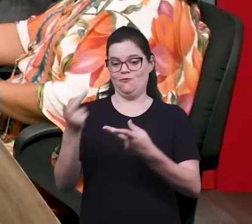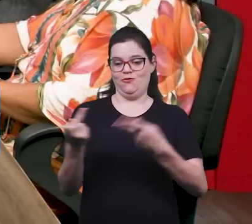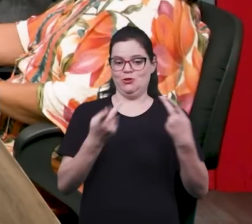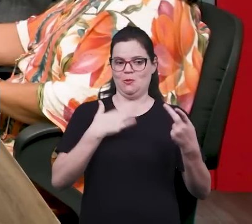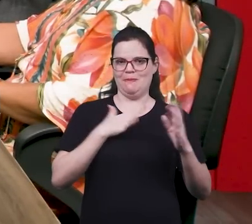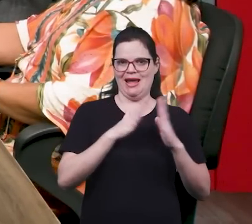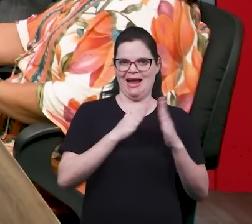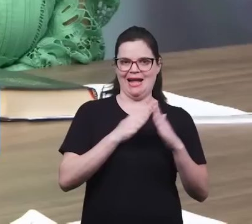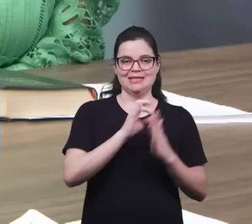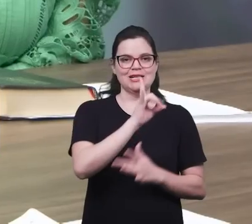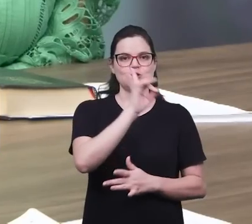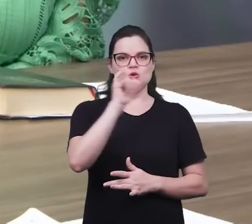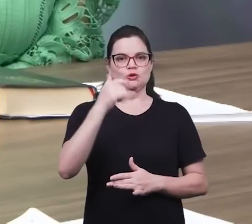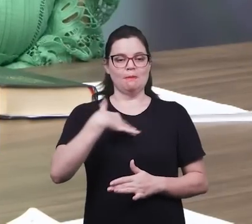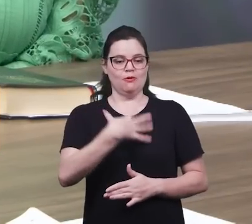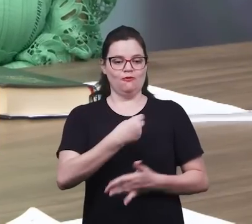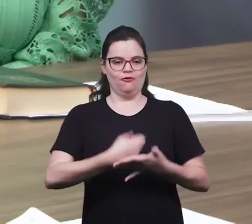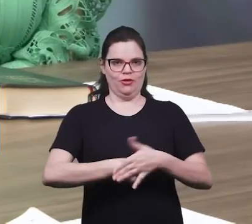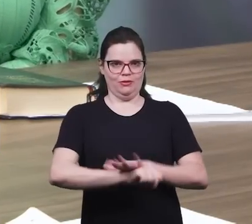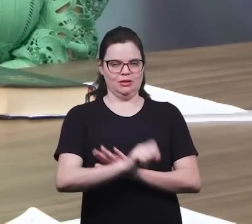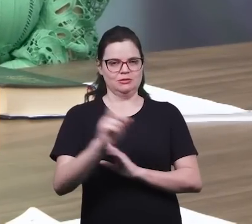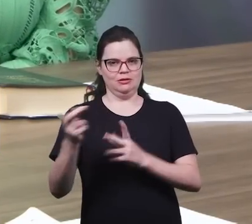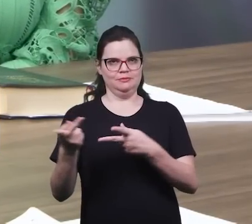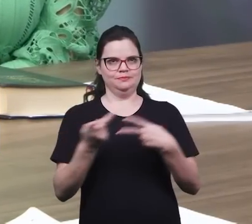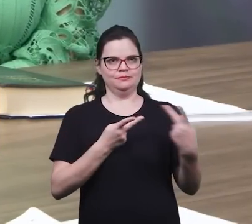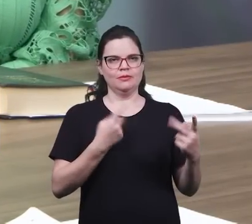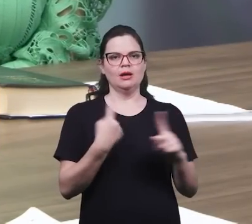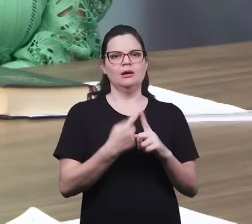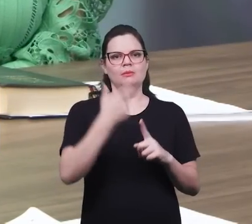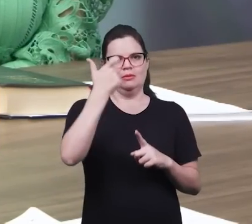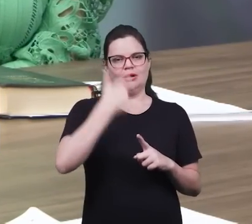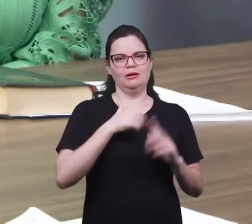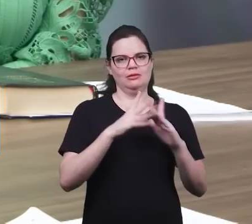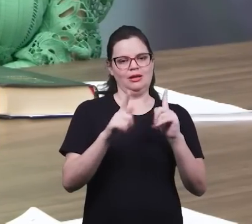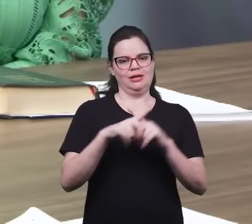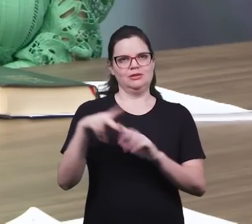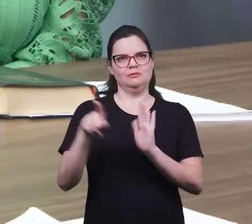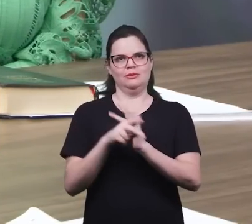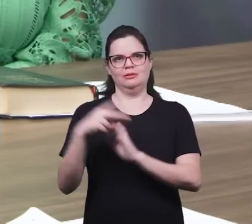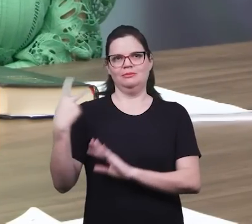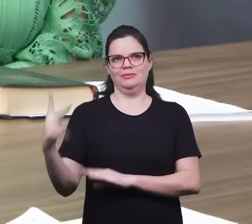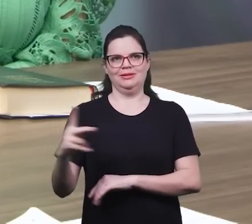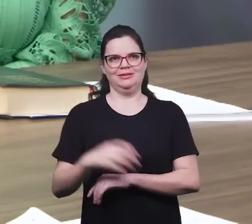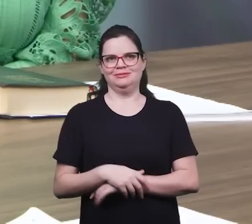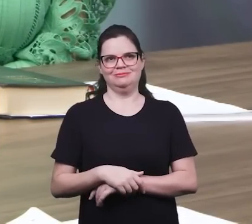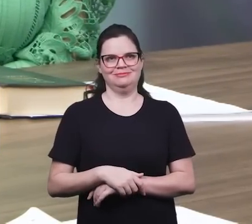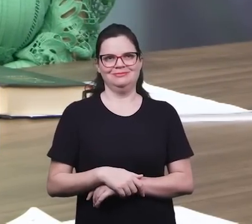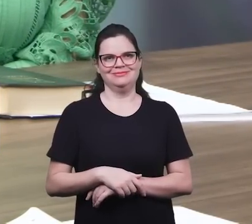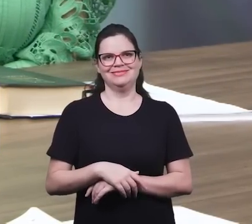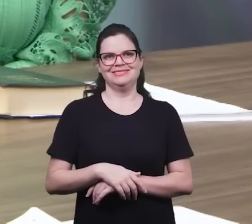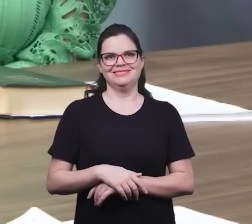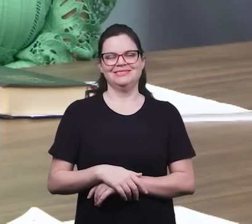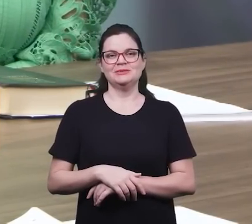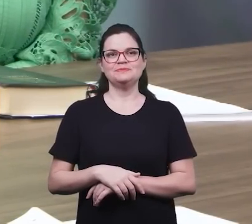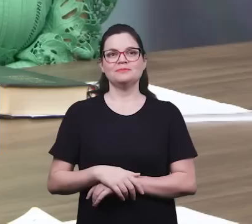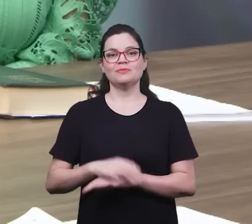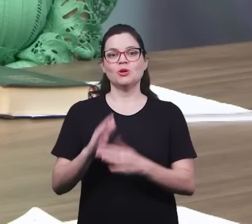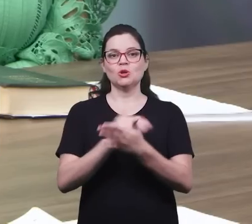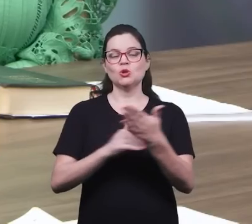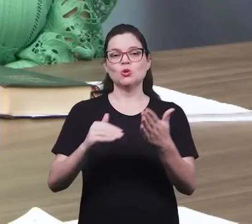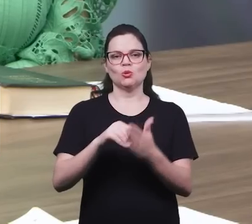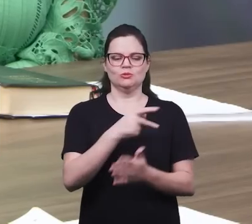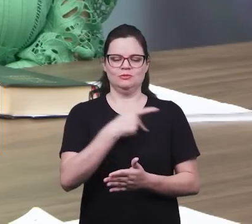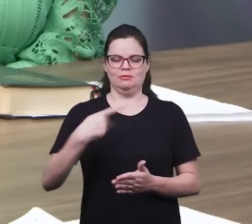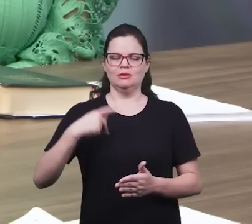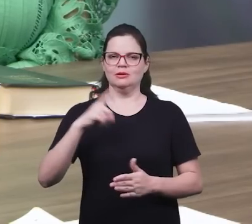Uhum. E aí, porque nós éramos ovelhas do pastor Gilson, gente. Chique, Você sabe que maravilha. Todos os pastores